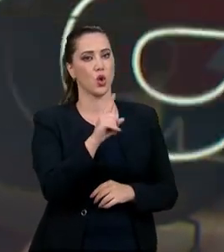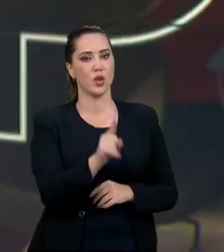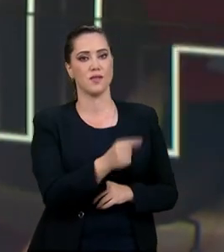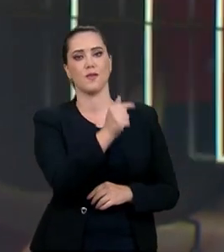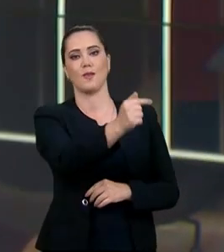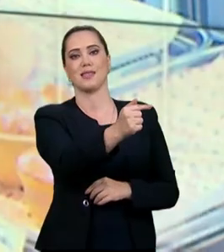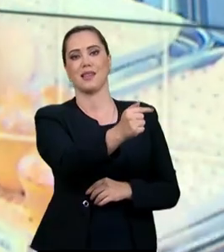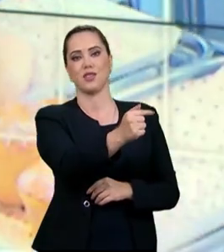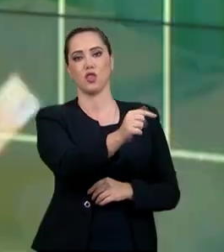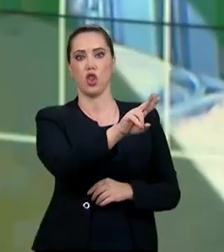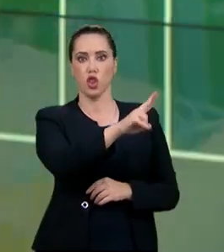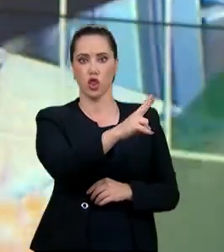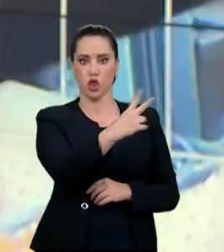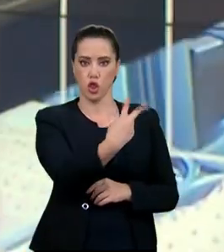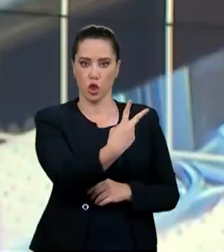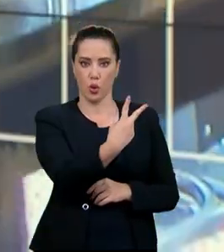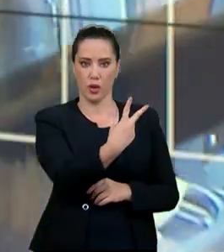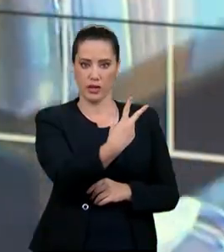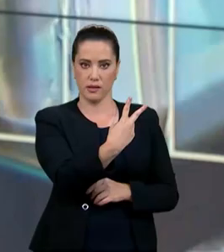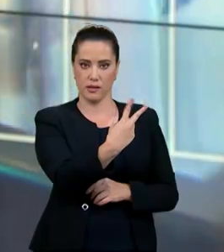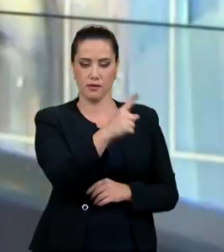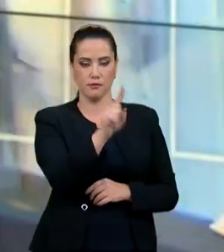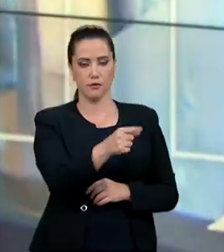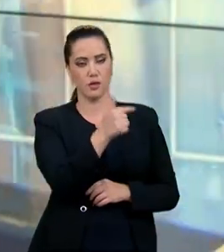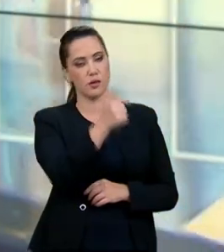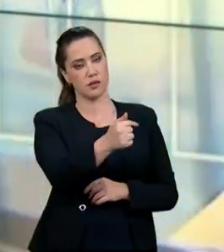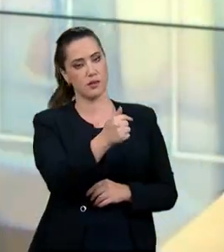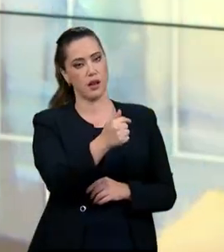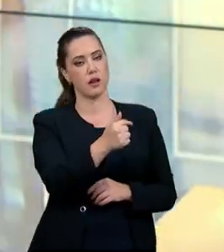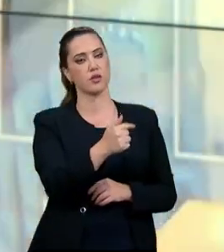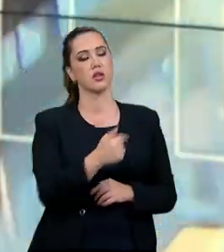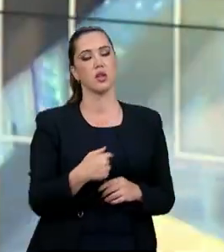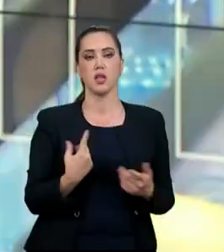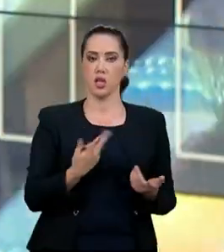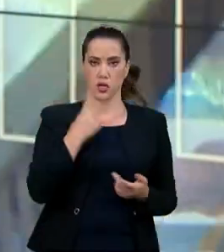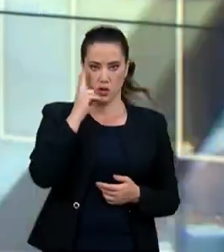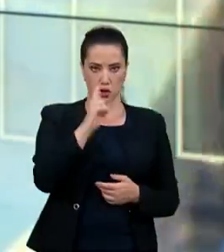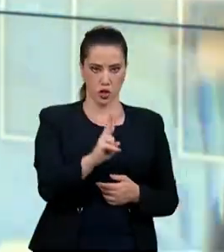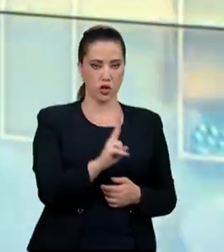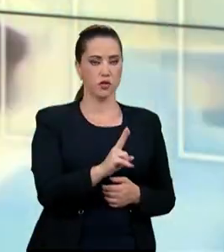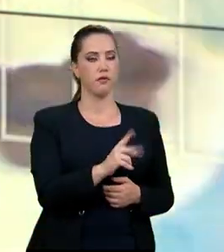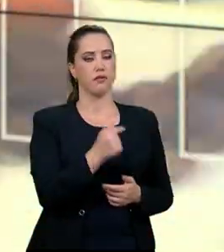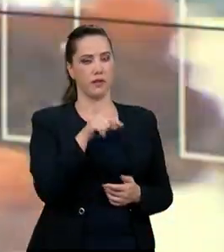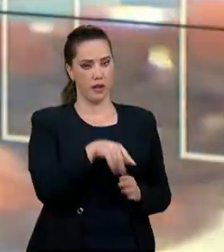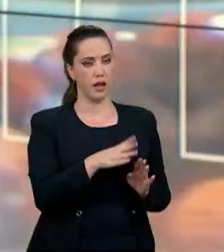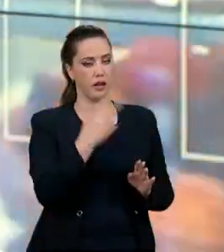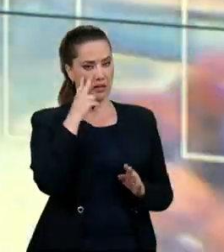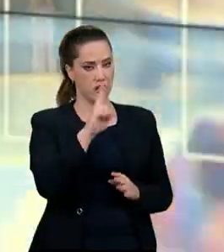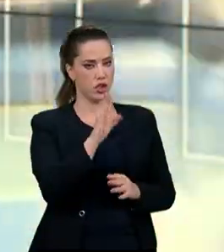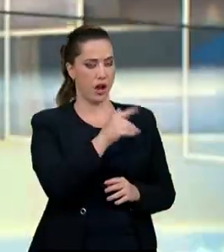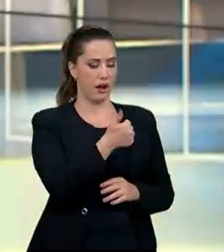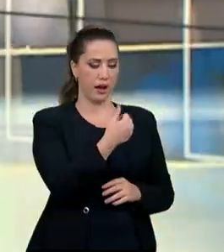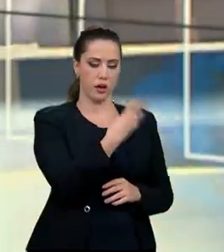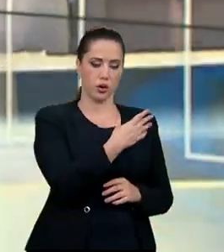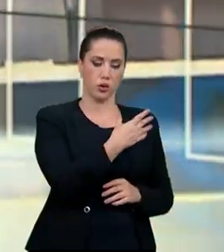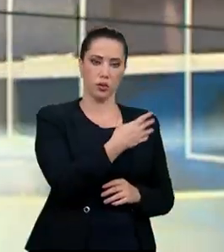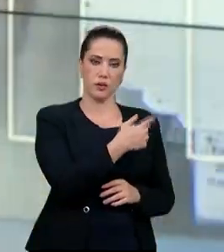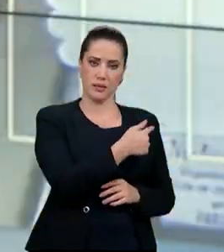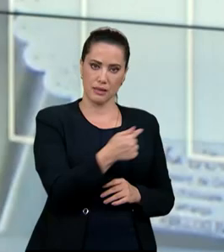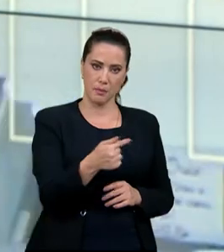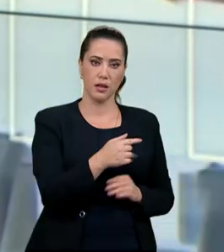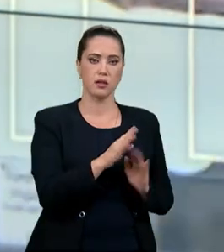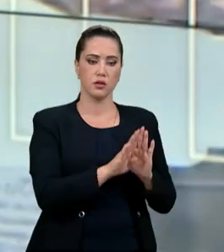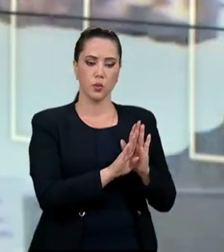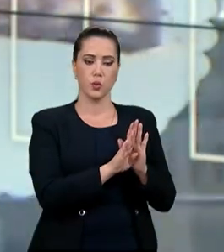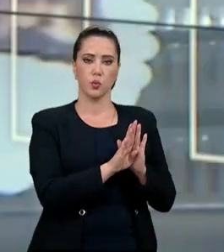semanas, consistentemente... Houve aumentos significativos. Consistentes por 14 semanas. Pelo boletim Focus do Banco Central. Exatamente.